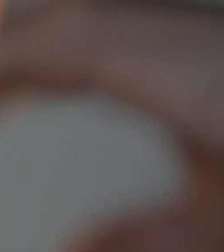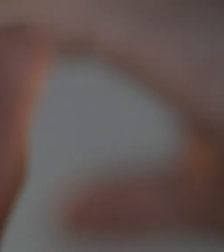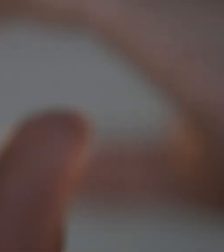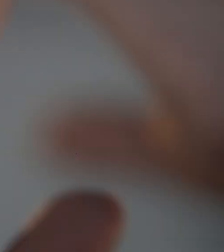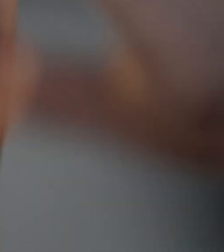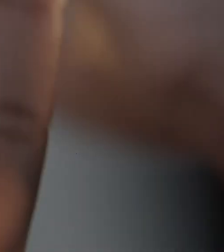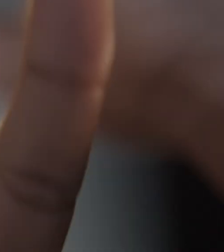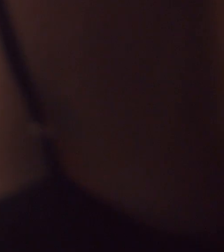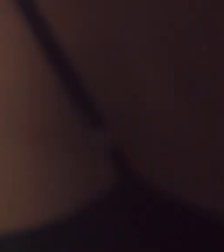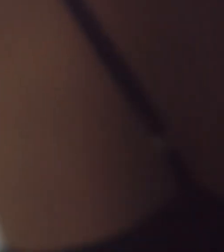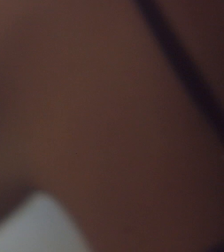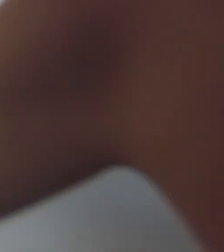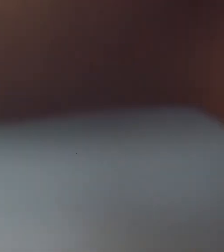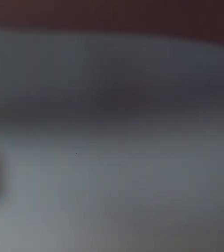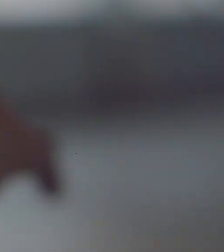Pode ser o Grupo Corpo